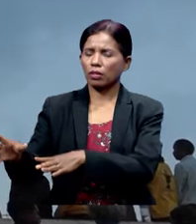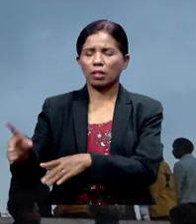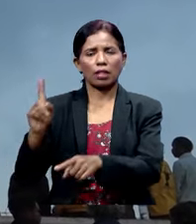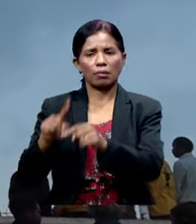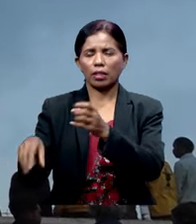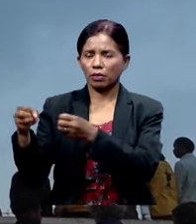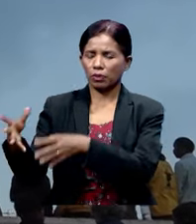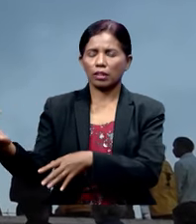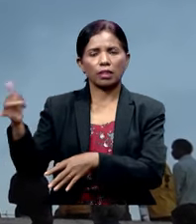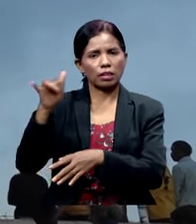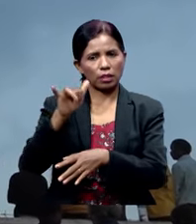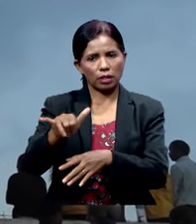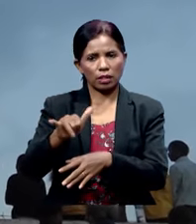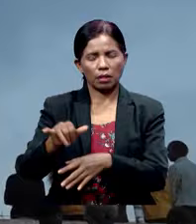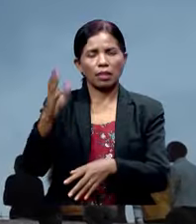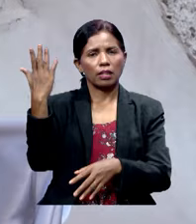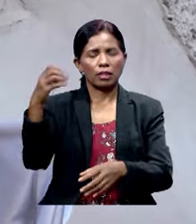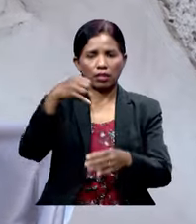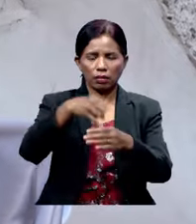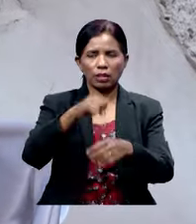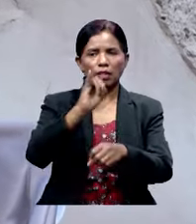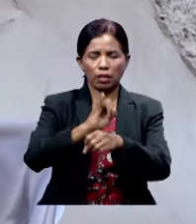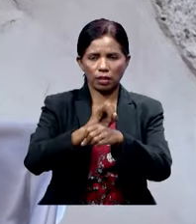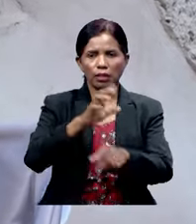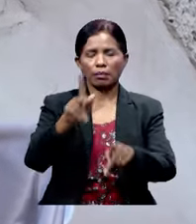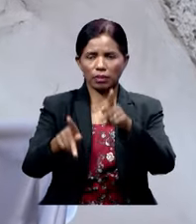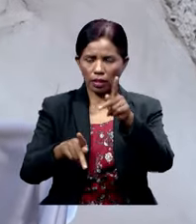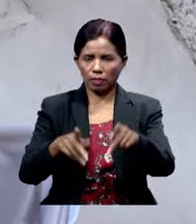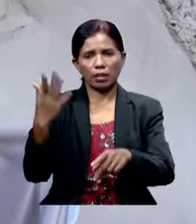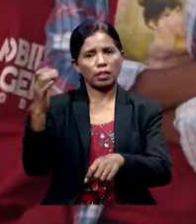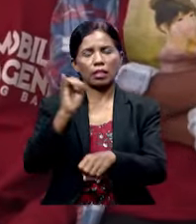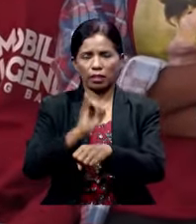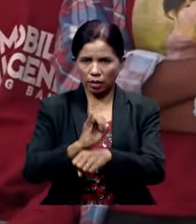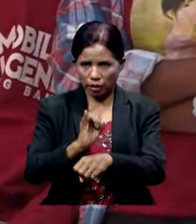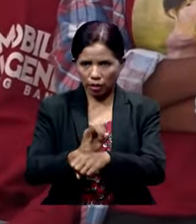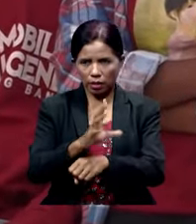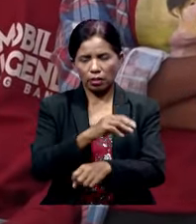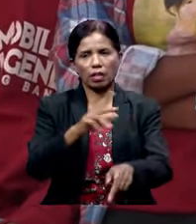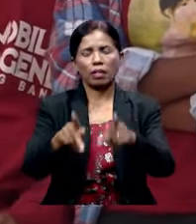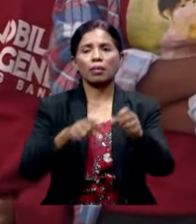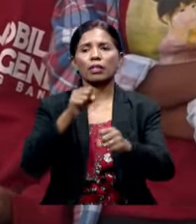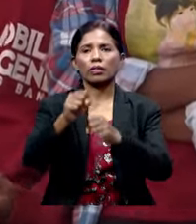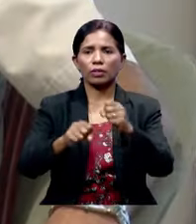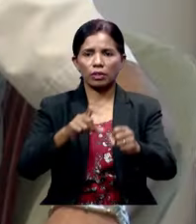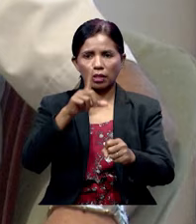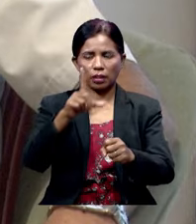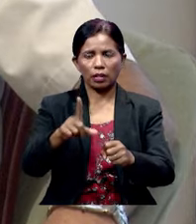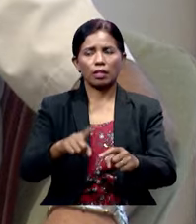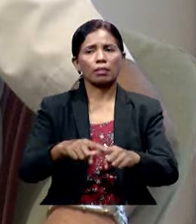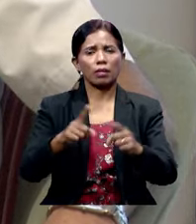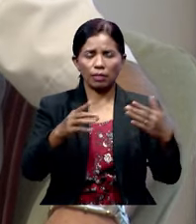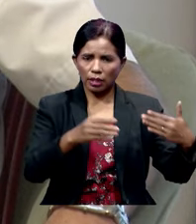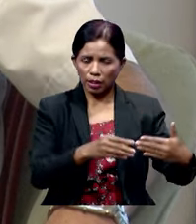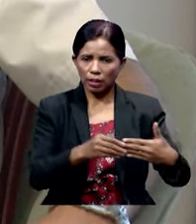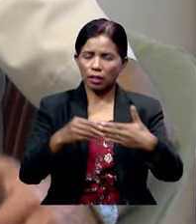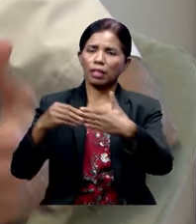eles do tecido da igreja da comunidade da igreja e da comunidade social mas orientar